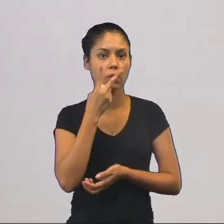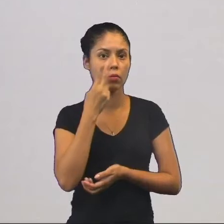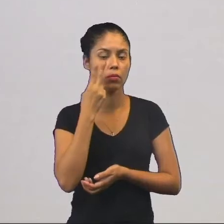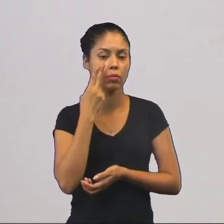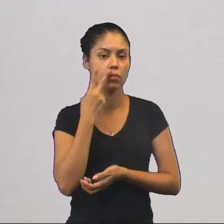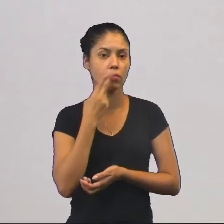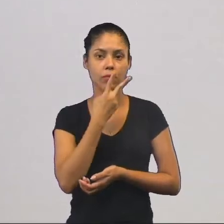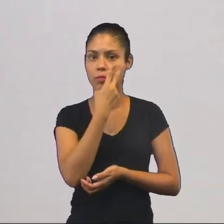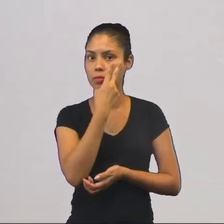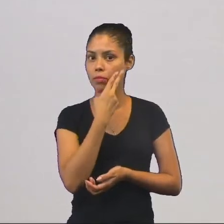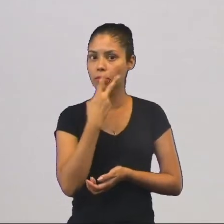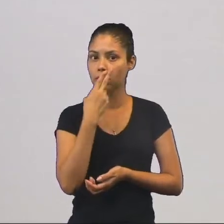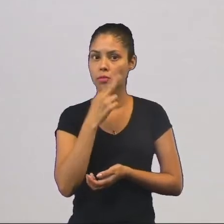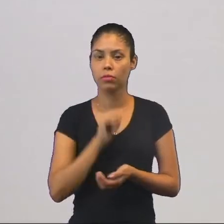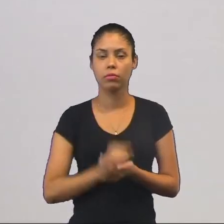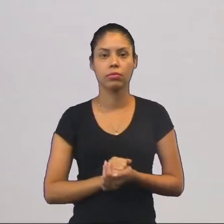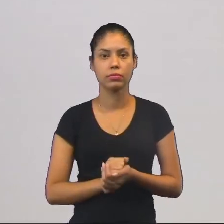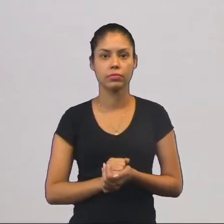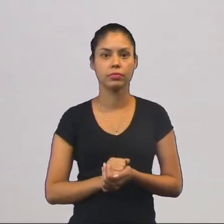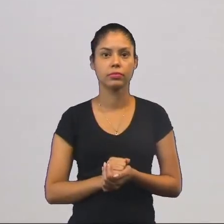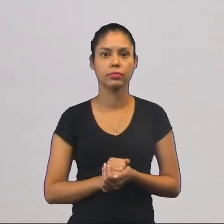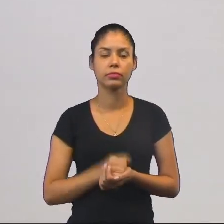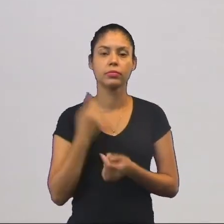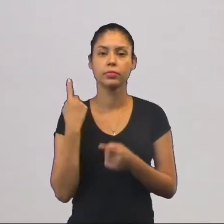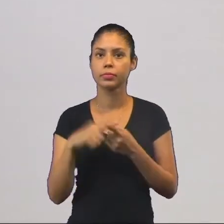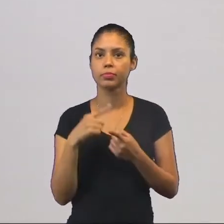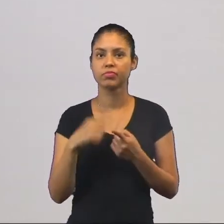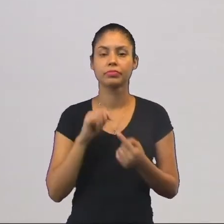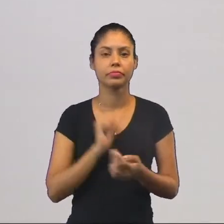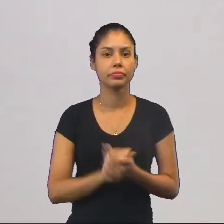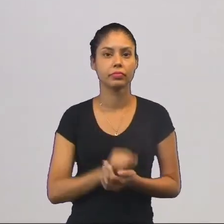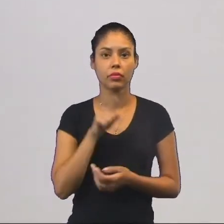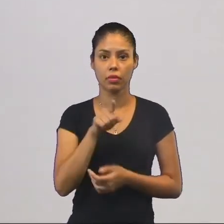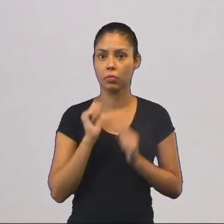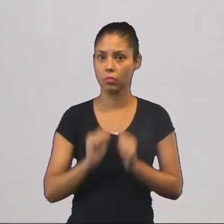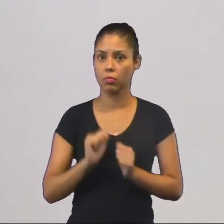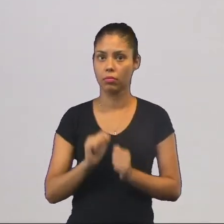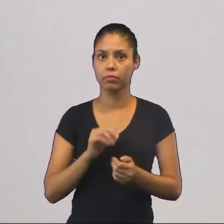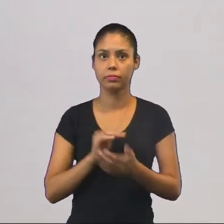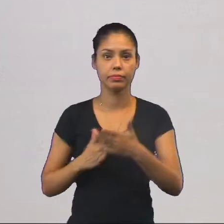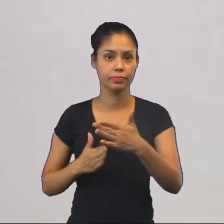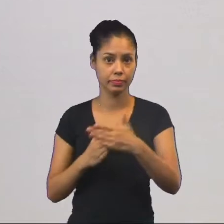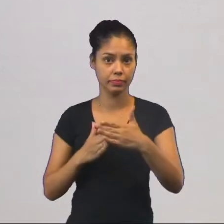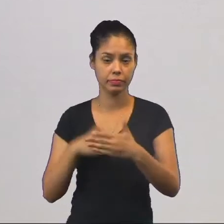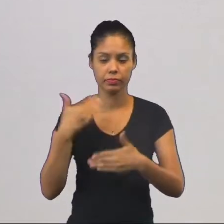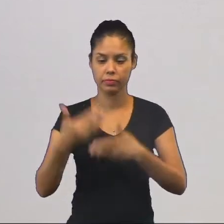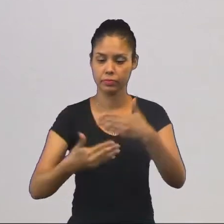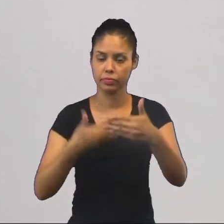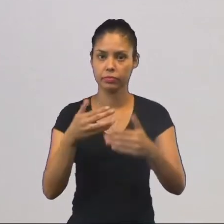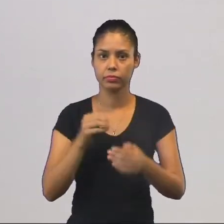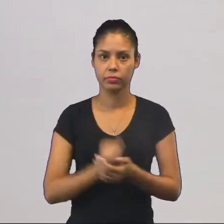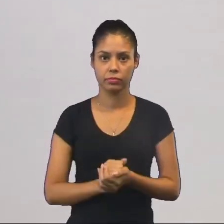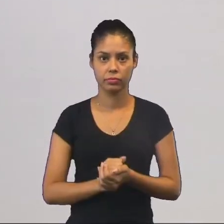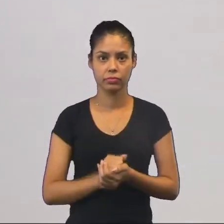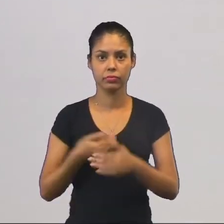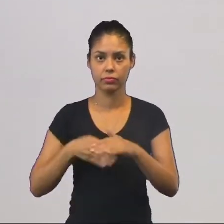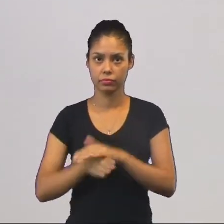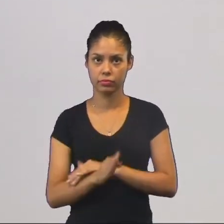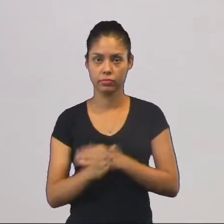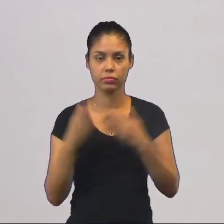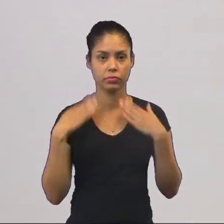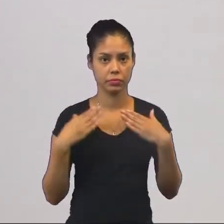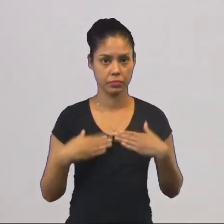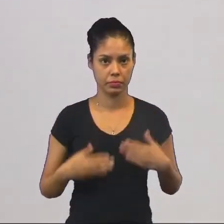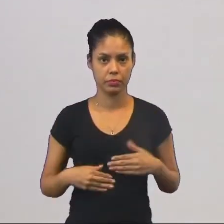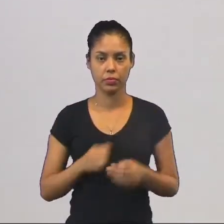tesoura esses pelos sobressalentes. Por quê? Porque você pode estar impedindo o processo de filtração do teu